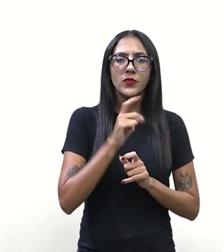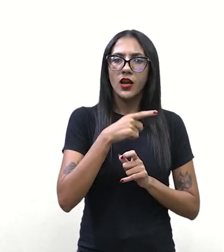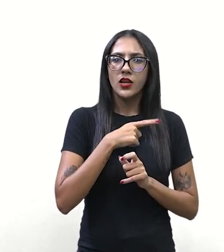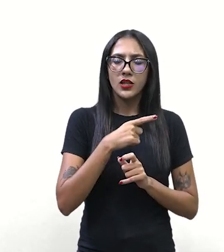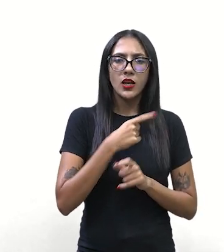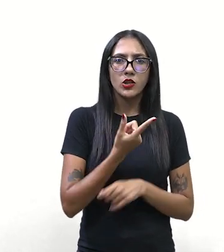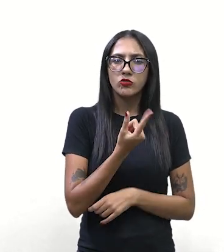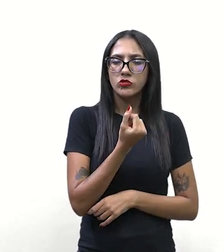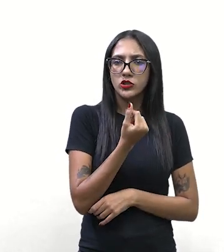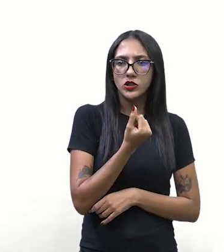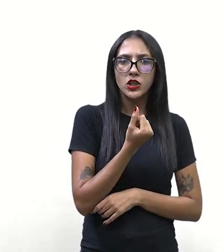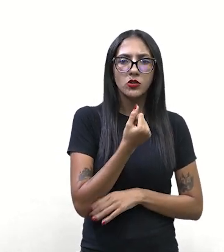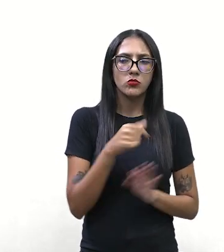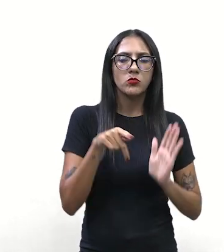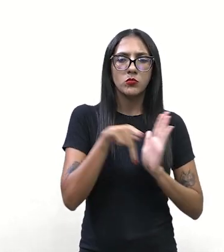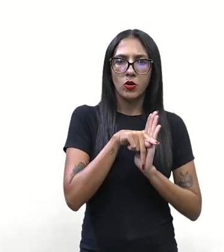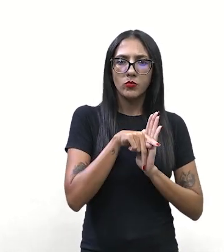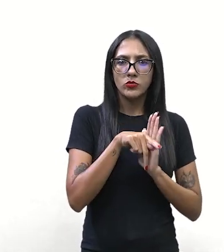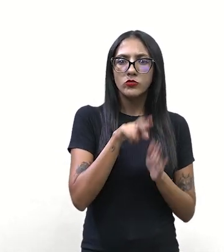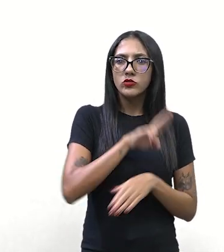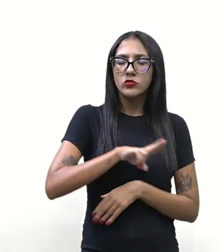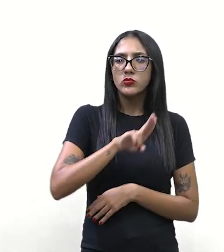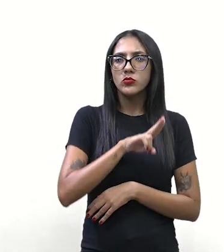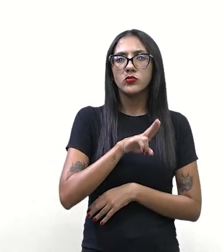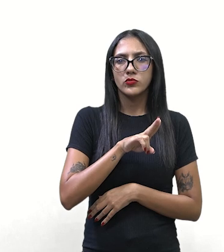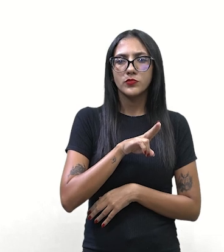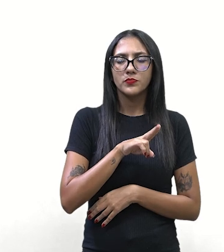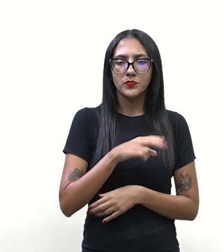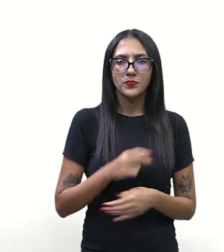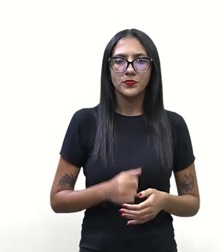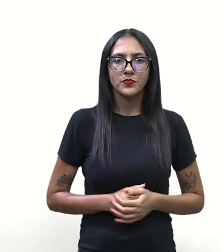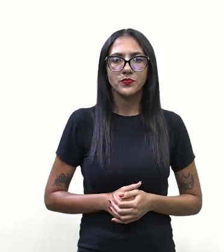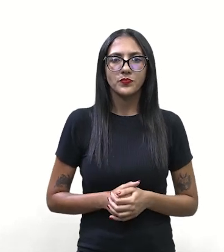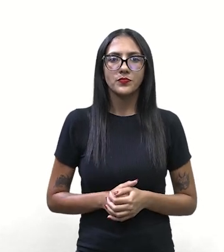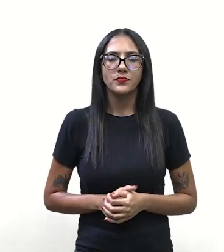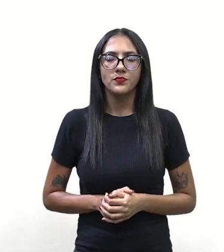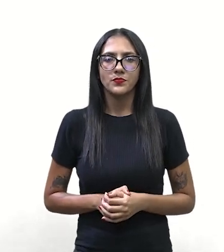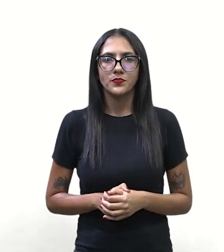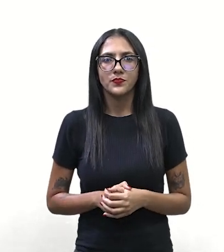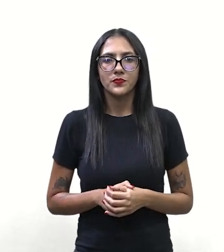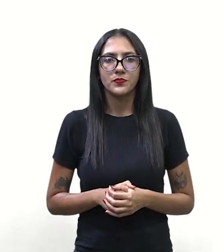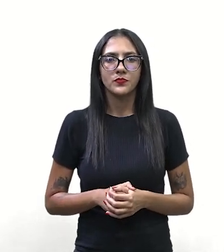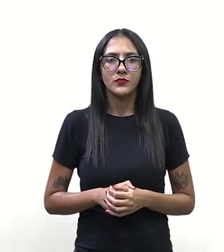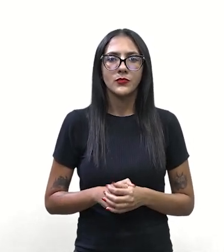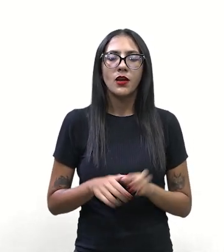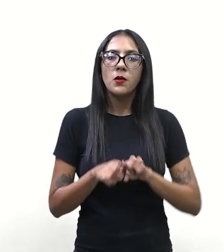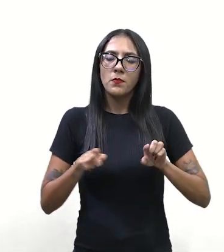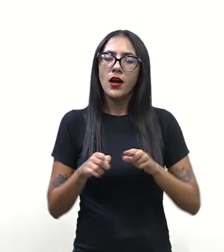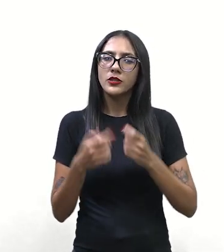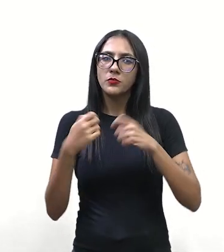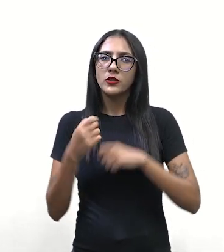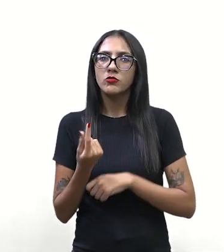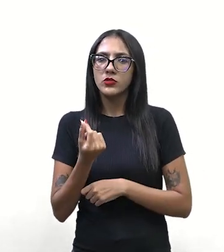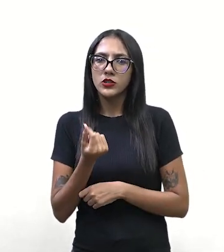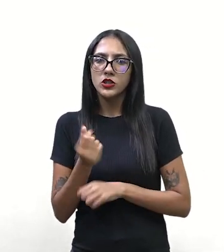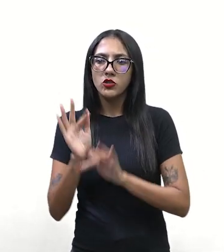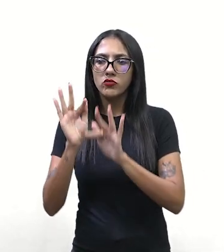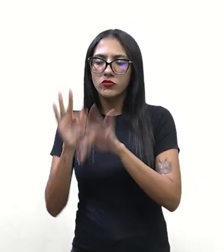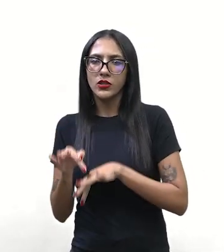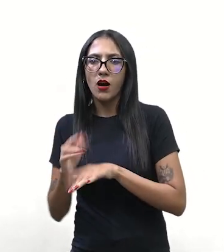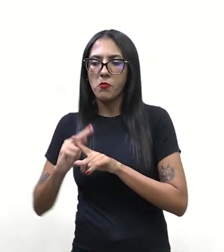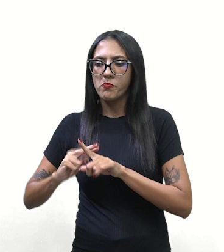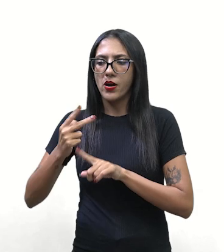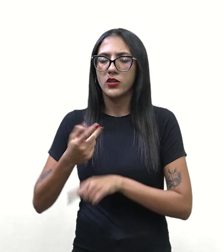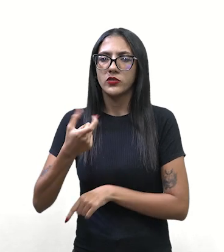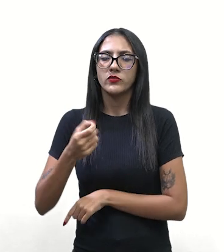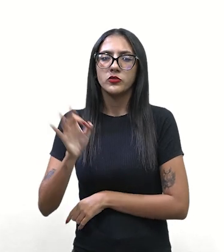100%. 100% do custo que você teve. A gente vai estabelecer aqui. Mas aí eu quero um lucro de 20%.